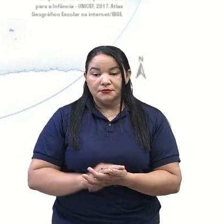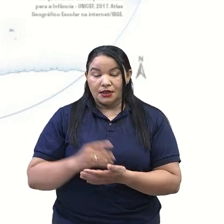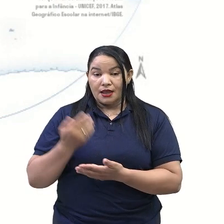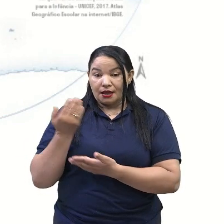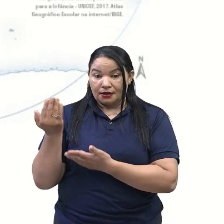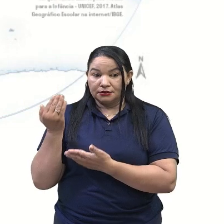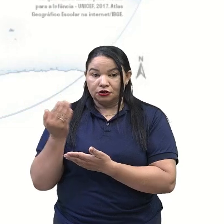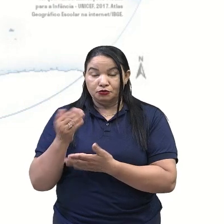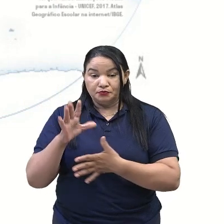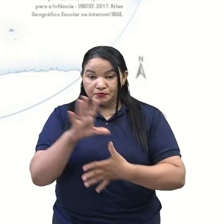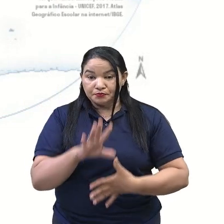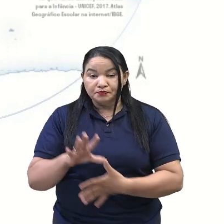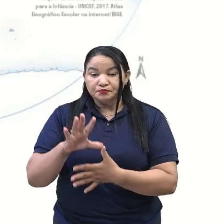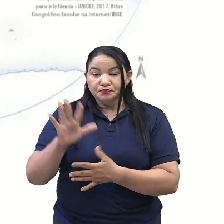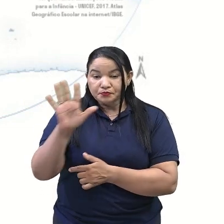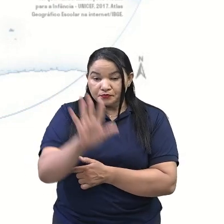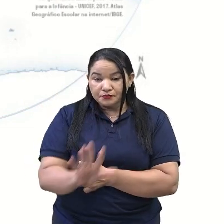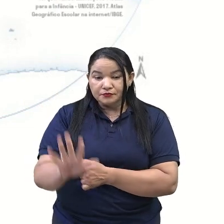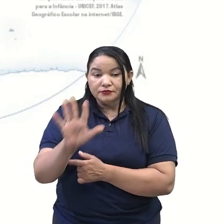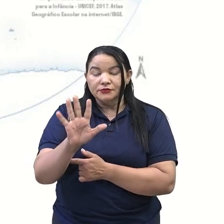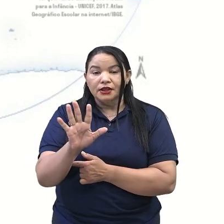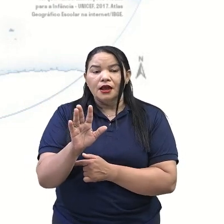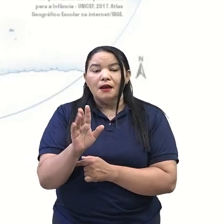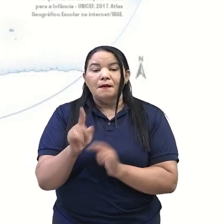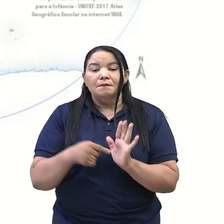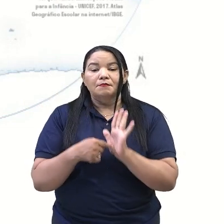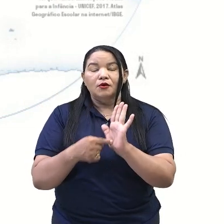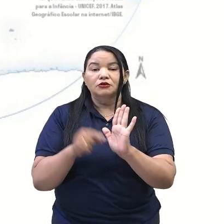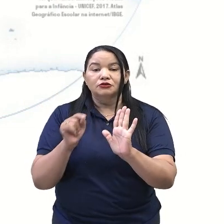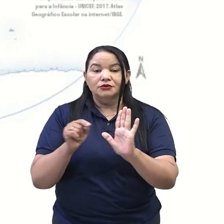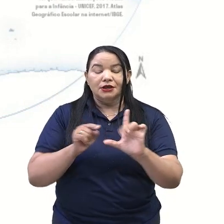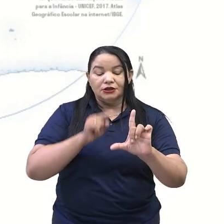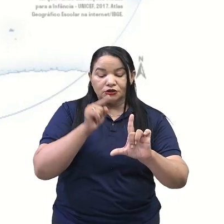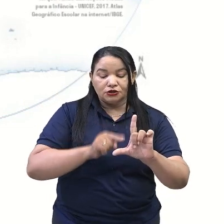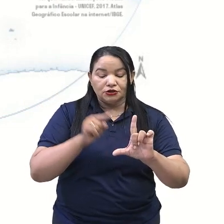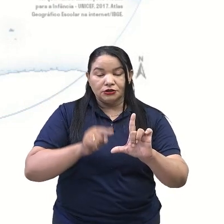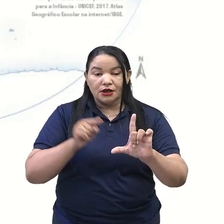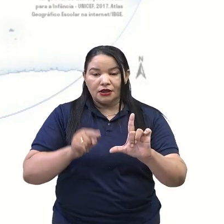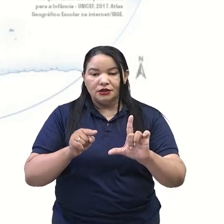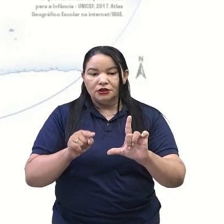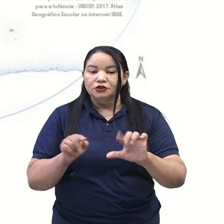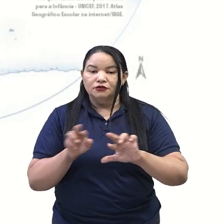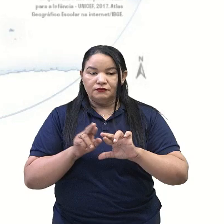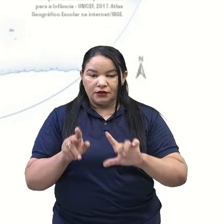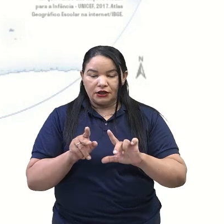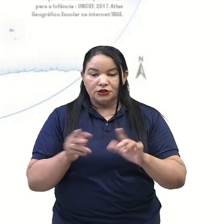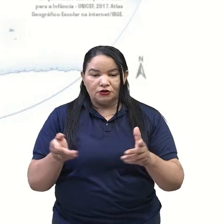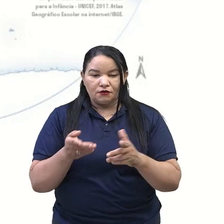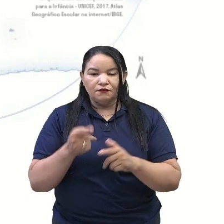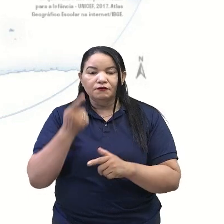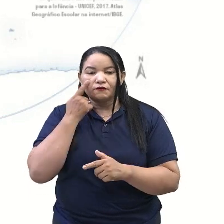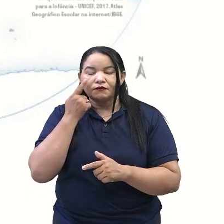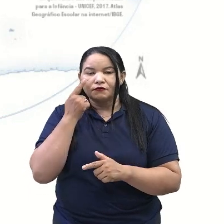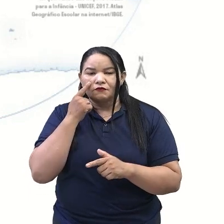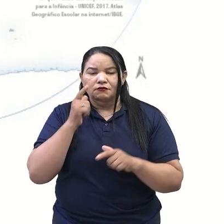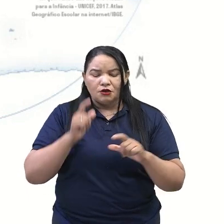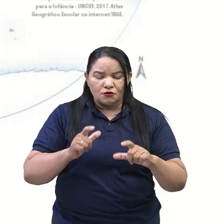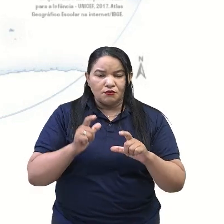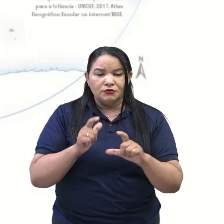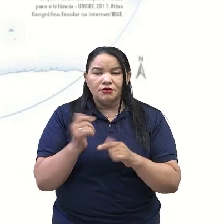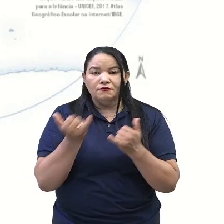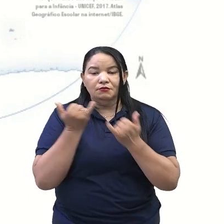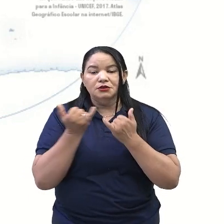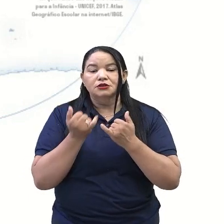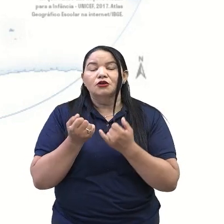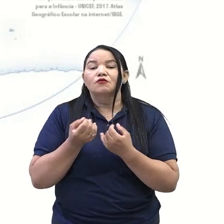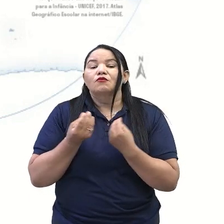escala gráfica. Eu vou mostrar para vocês onde essa escala se localiza e como é a escala gráfica,